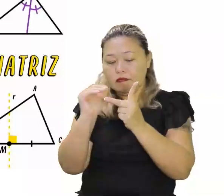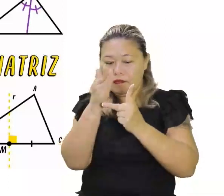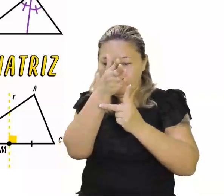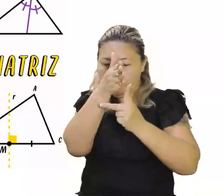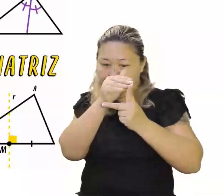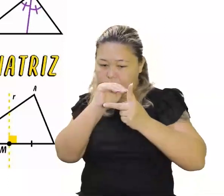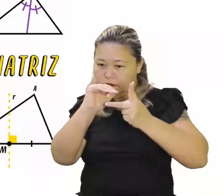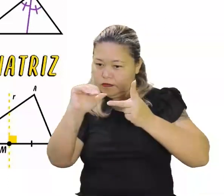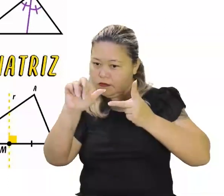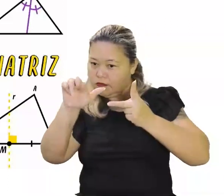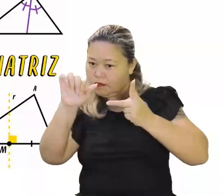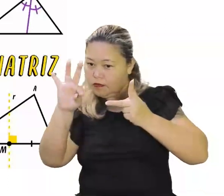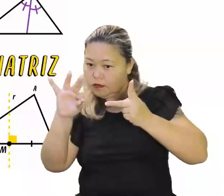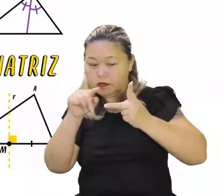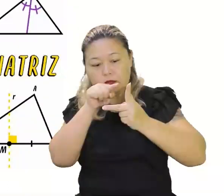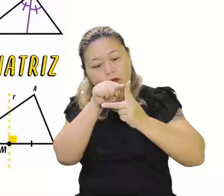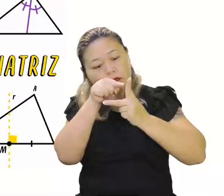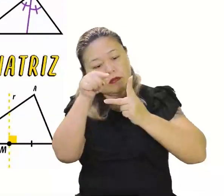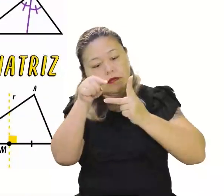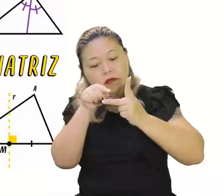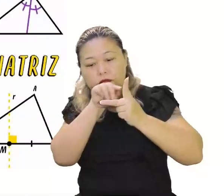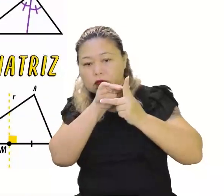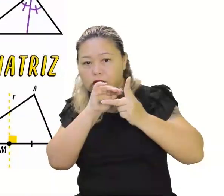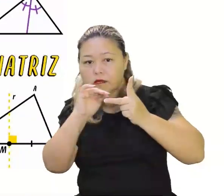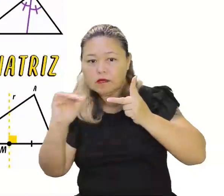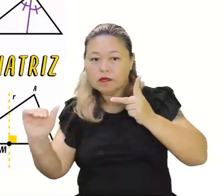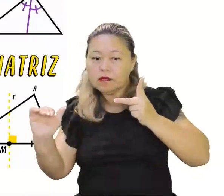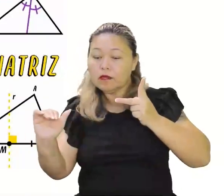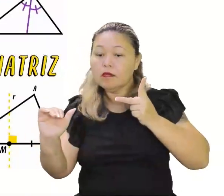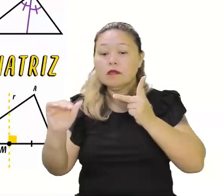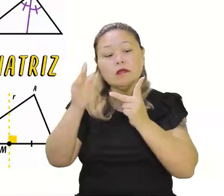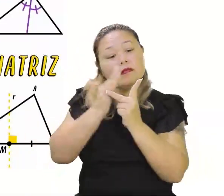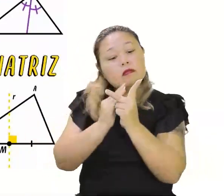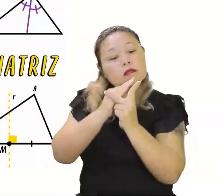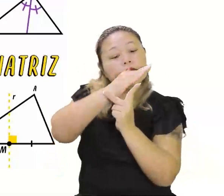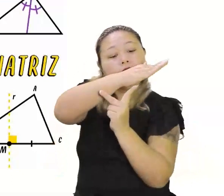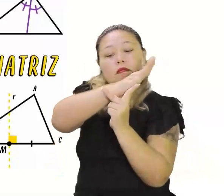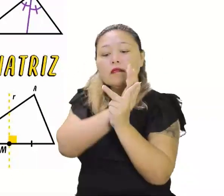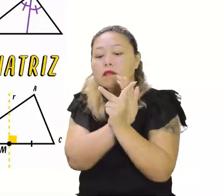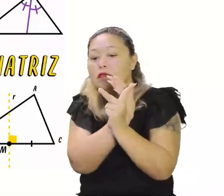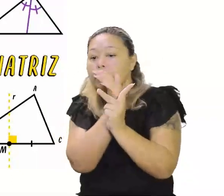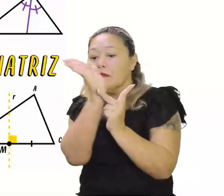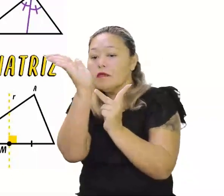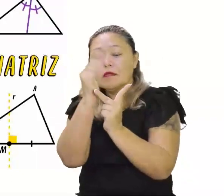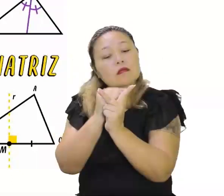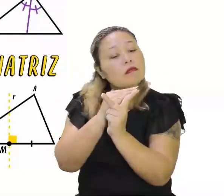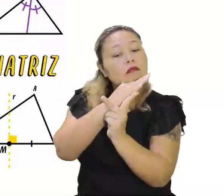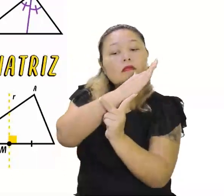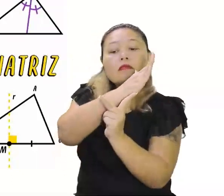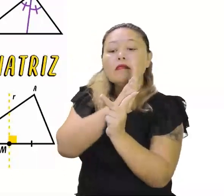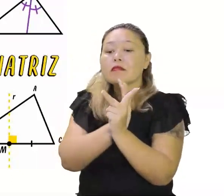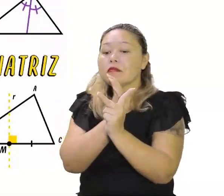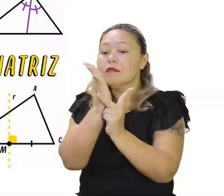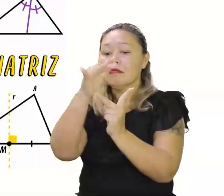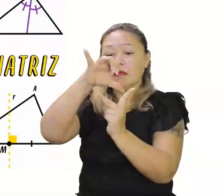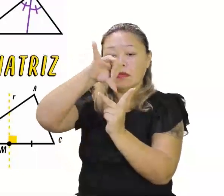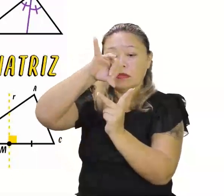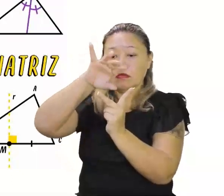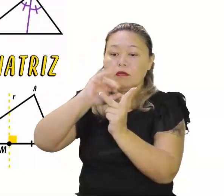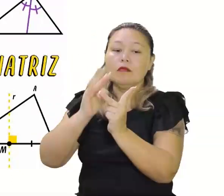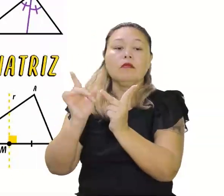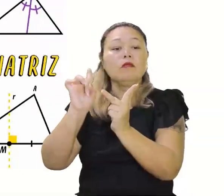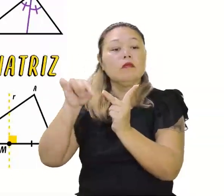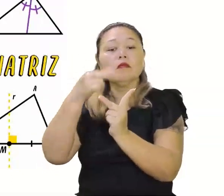ângulo reto de 90 graus. Ou ele pode ser o obtusângulo, que tem um ângulo obtuso, maior que 90 graus, tá? Aqui tem